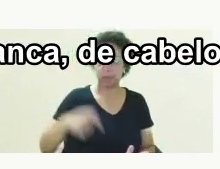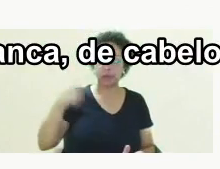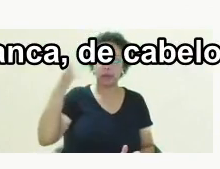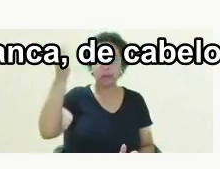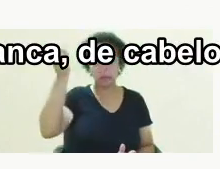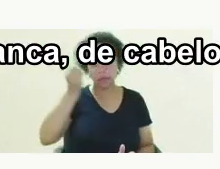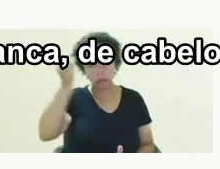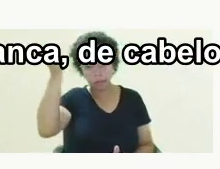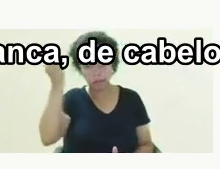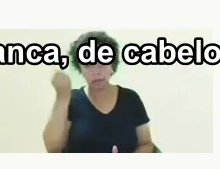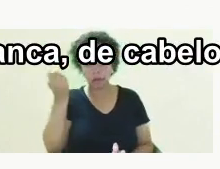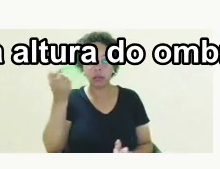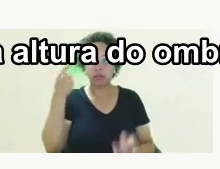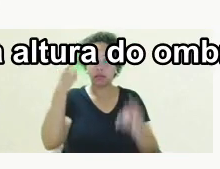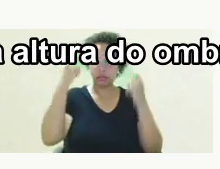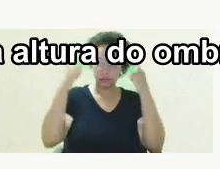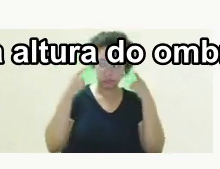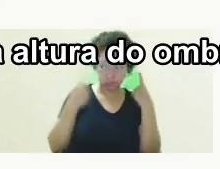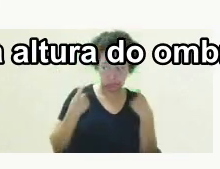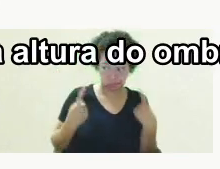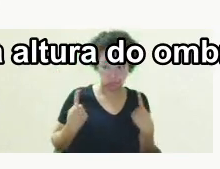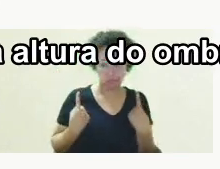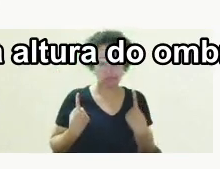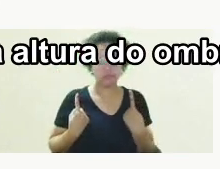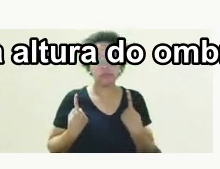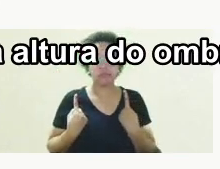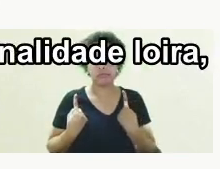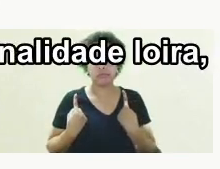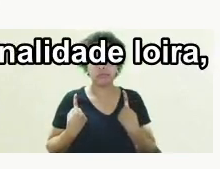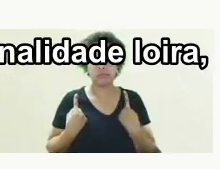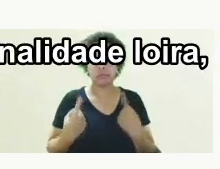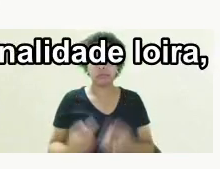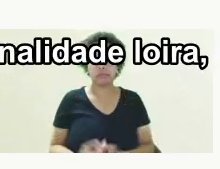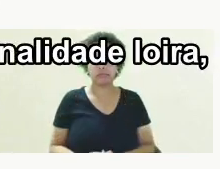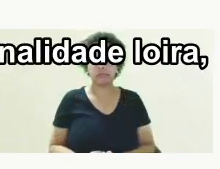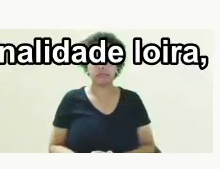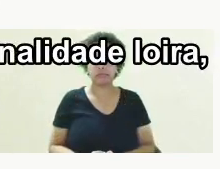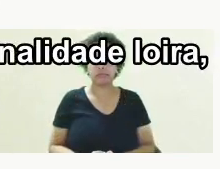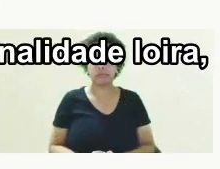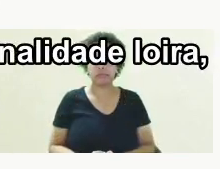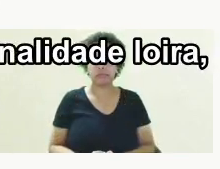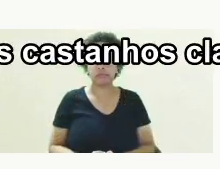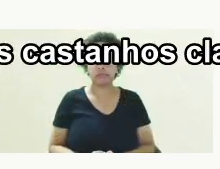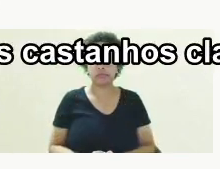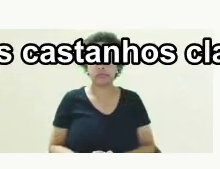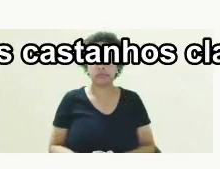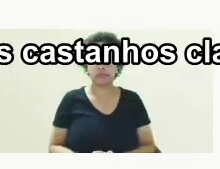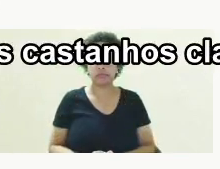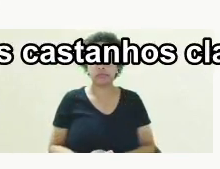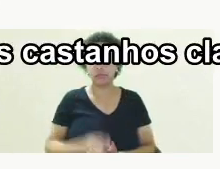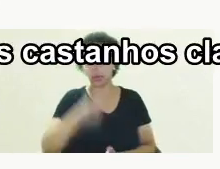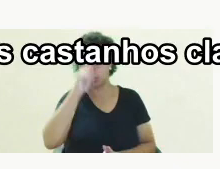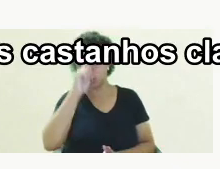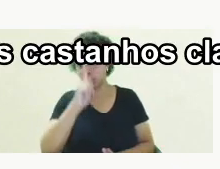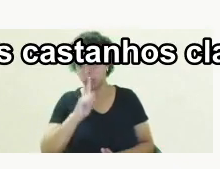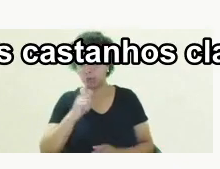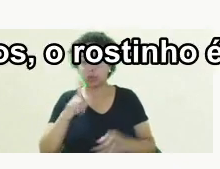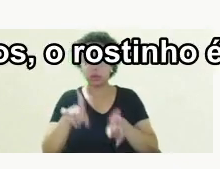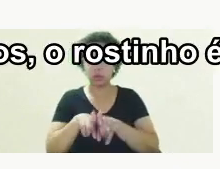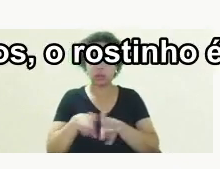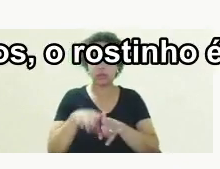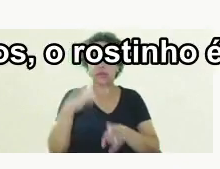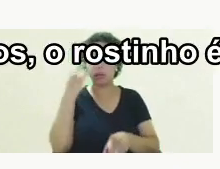cabelos cacheados, curtos na altura do ombro, em tonalidade loira, tenho olhos castanhos